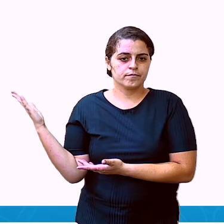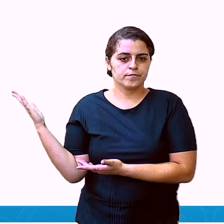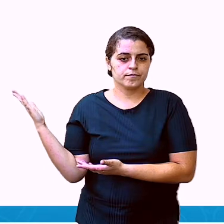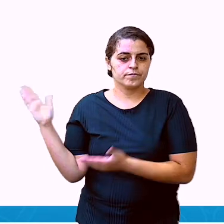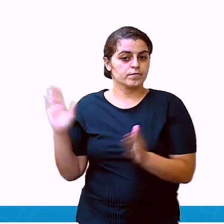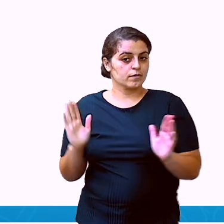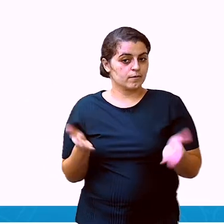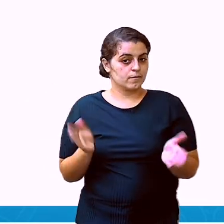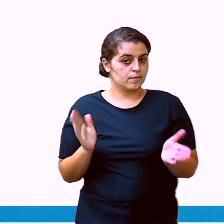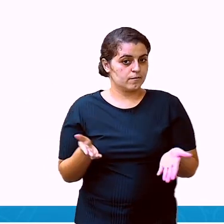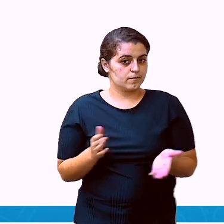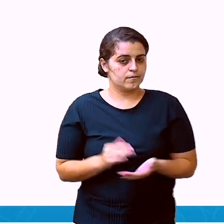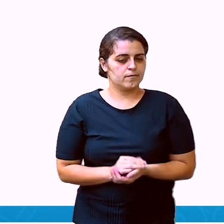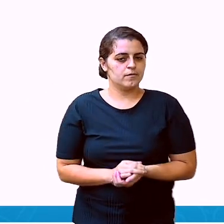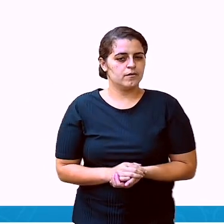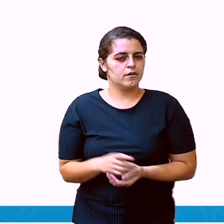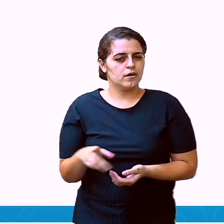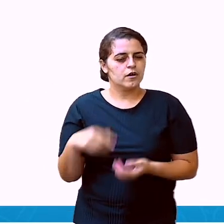Agora,